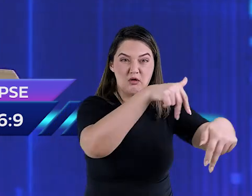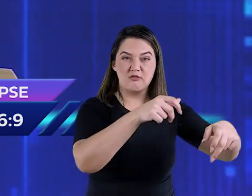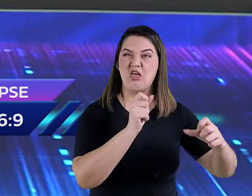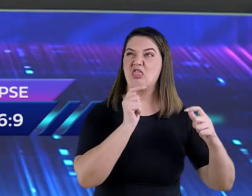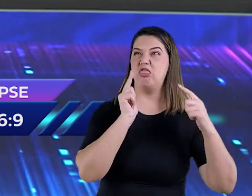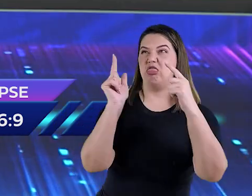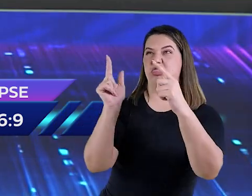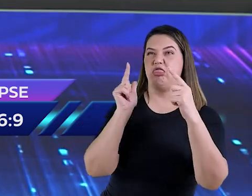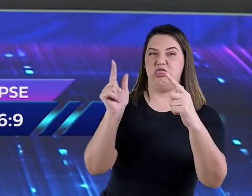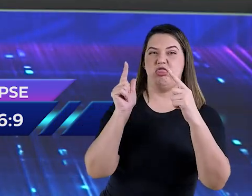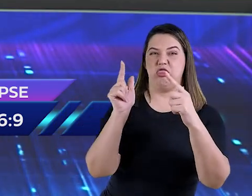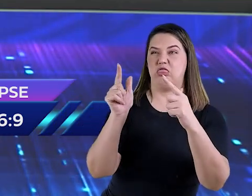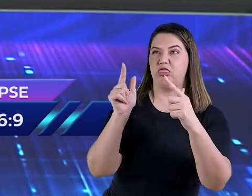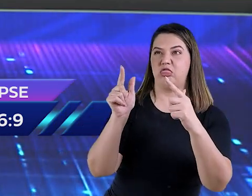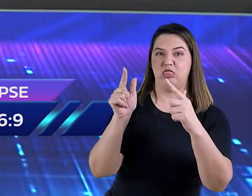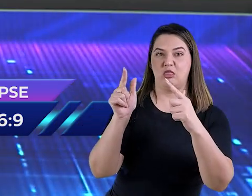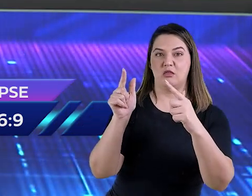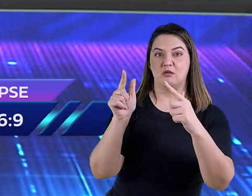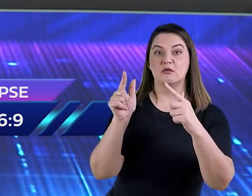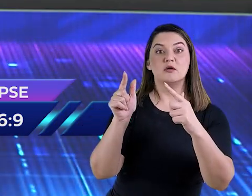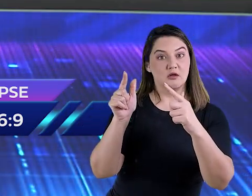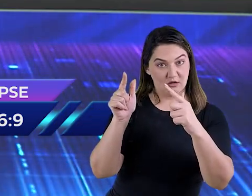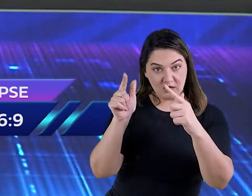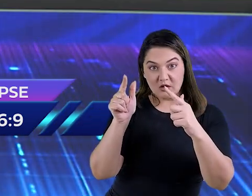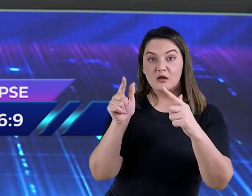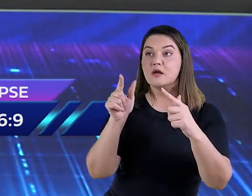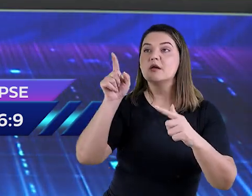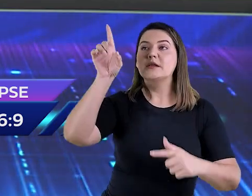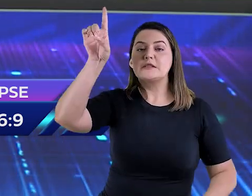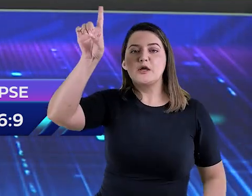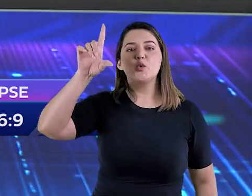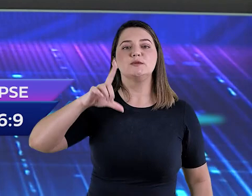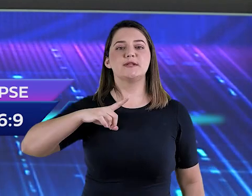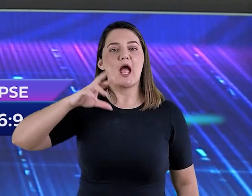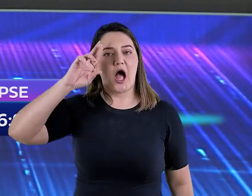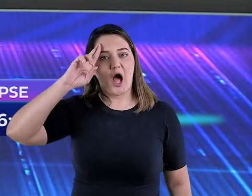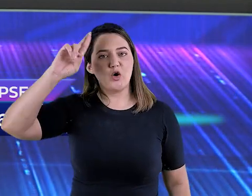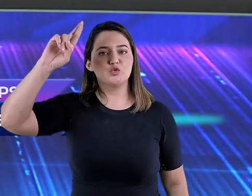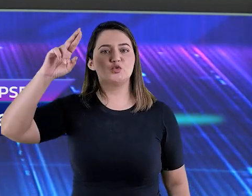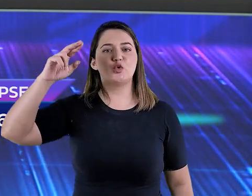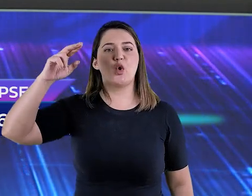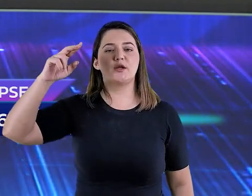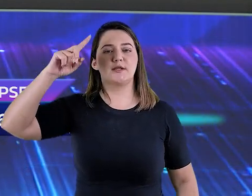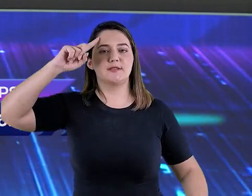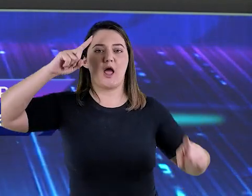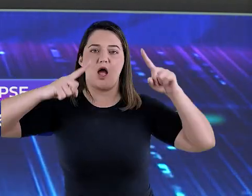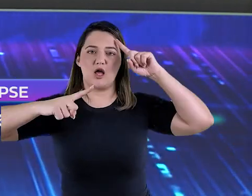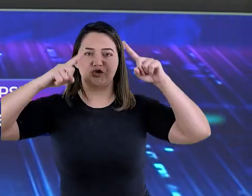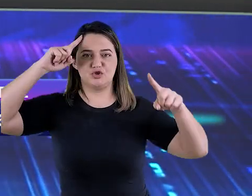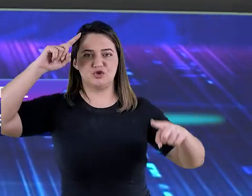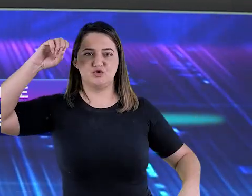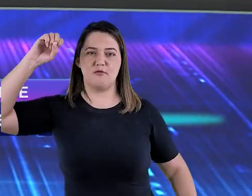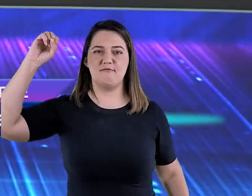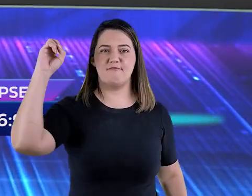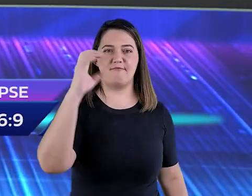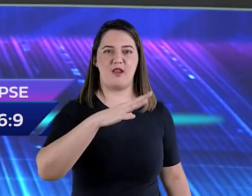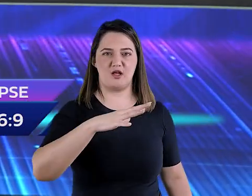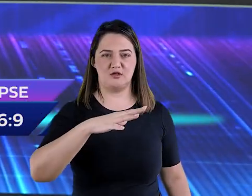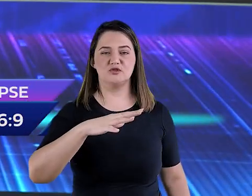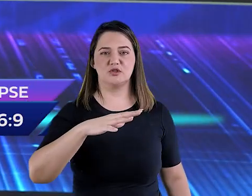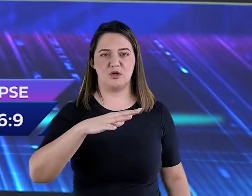nome de Deus, que tem autoridade sobre estes flagelos. E diz que eles